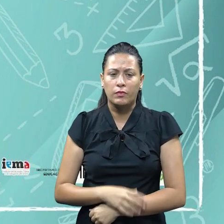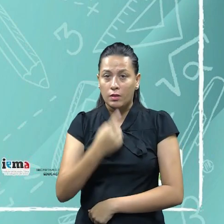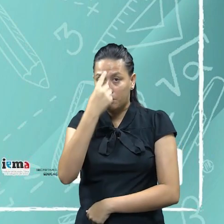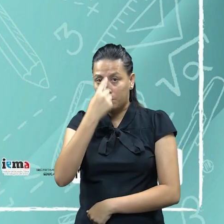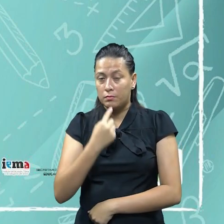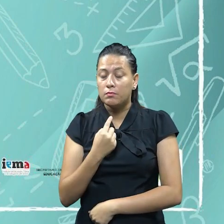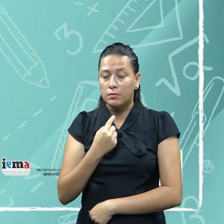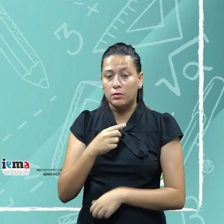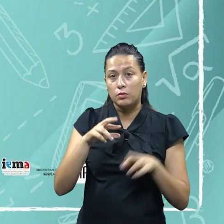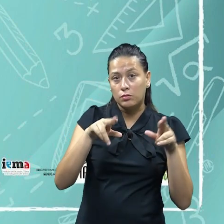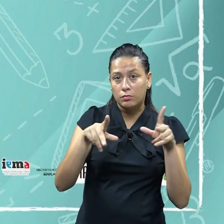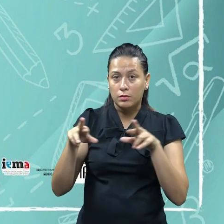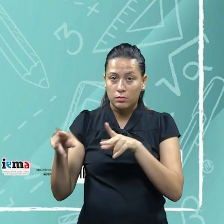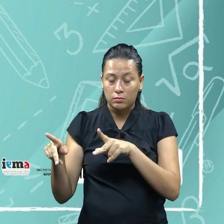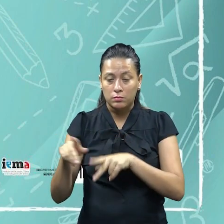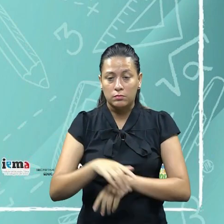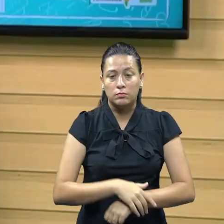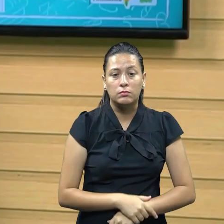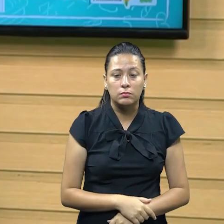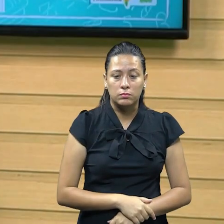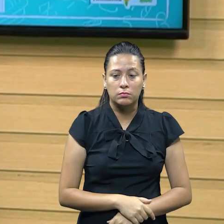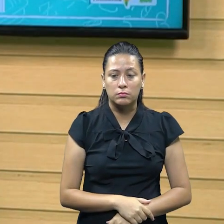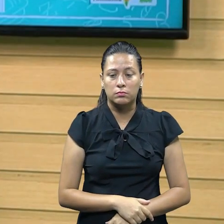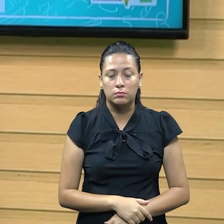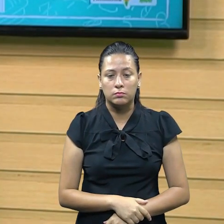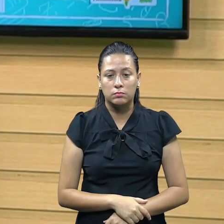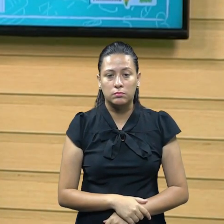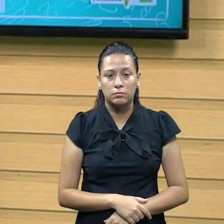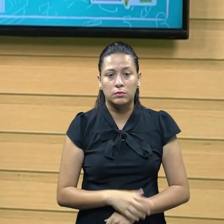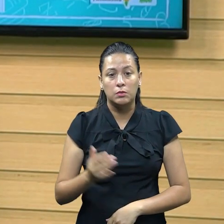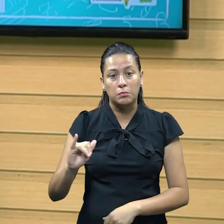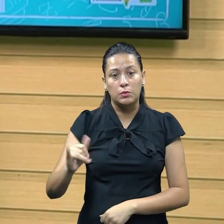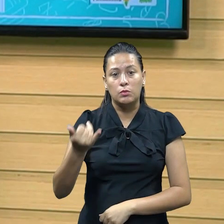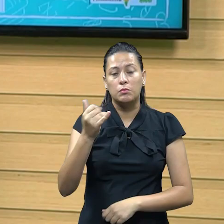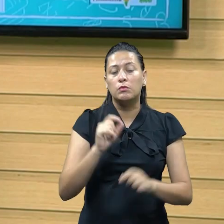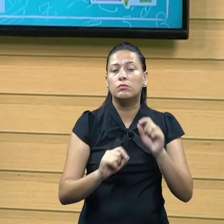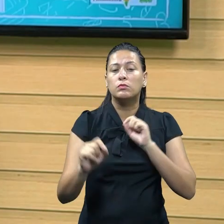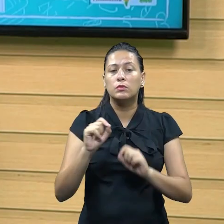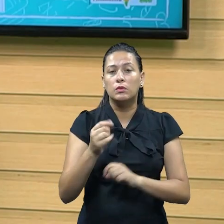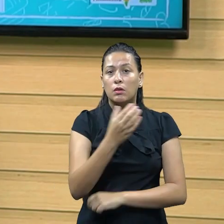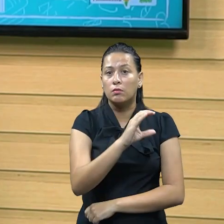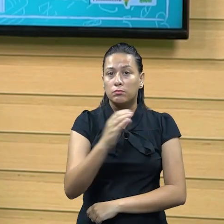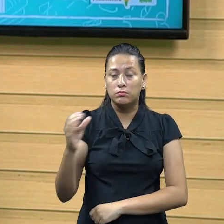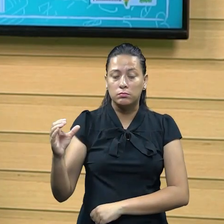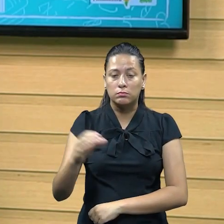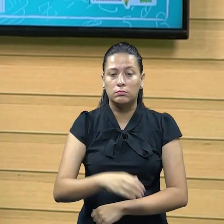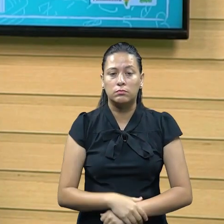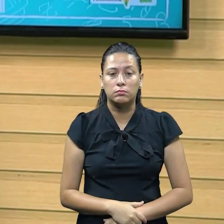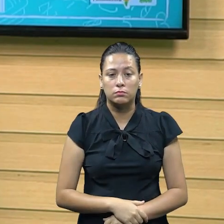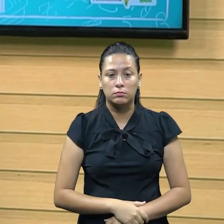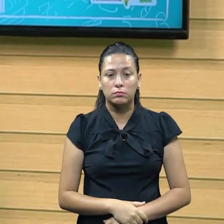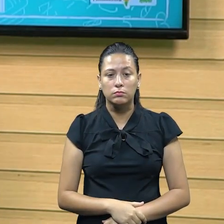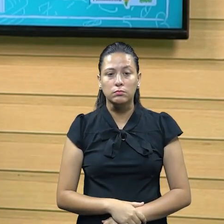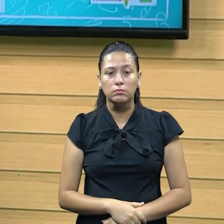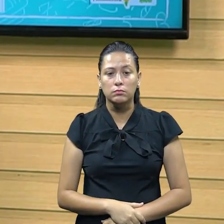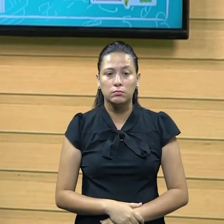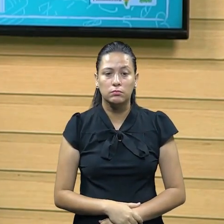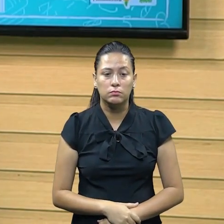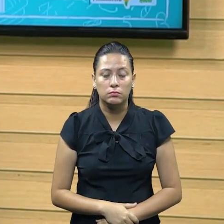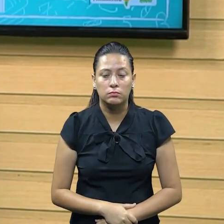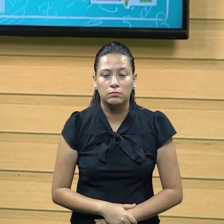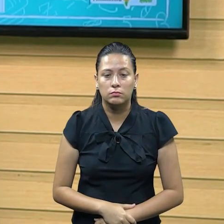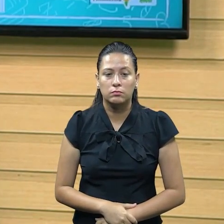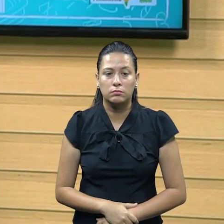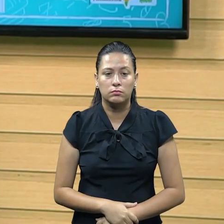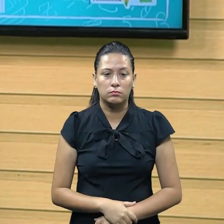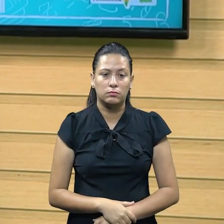a diferença de potencial, que é justamente o que promove o fluxo de corrente elétrica. Nós temos que ter uma diferença de